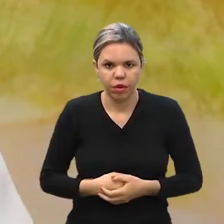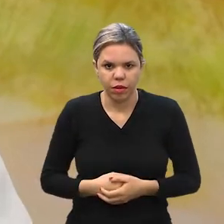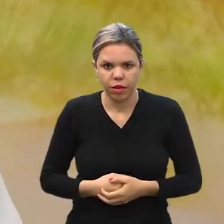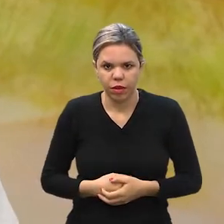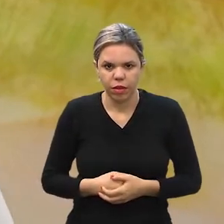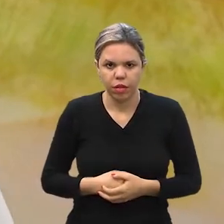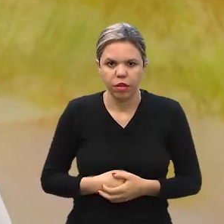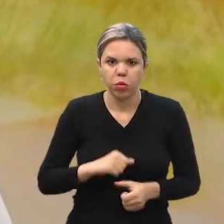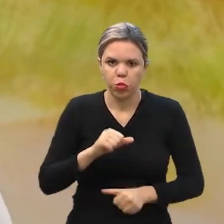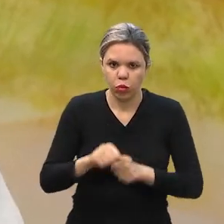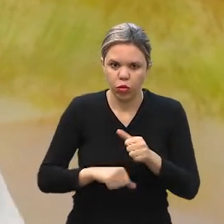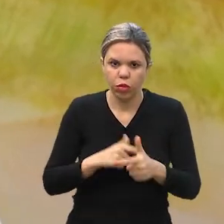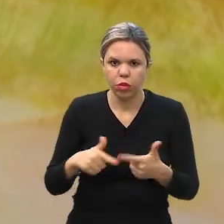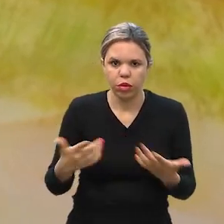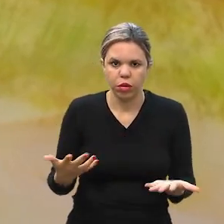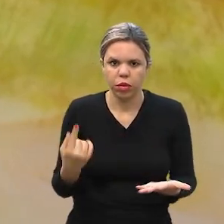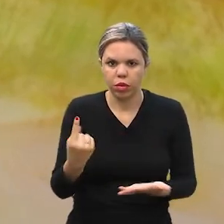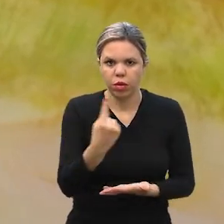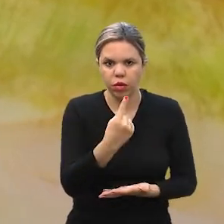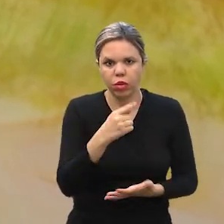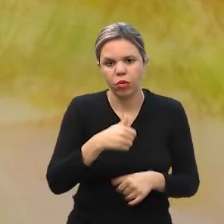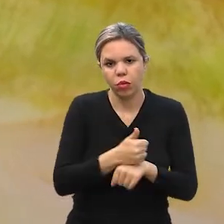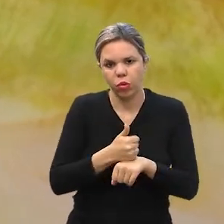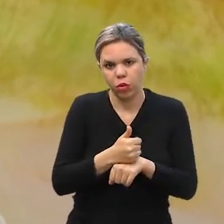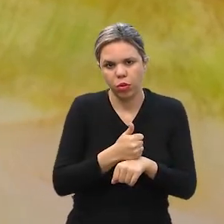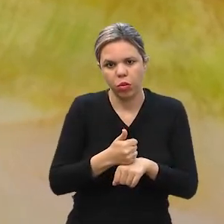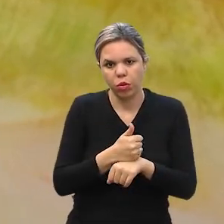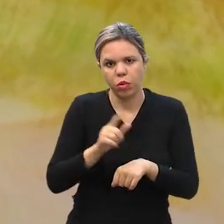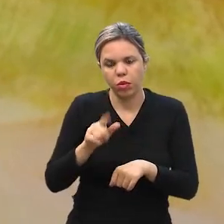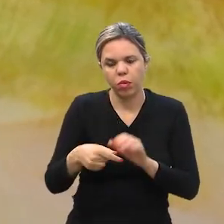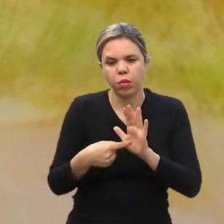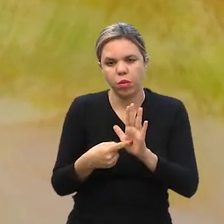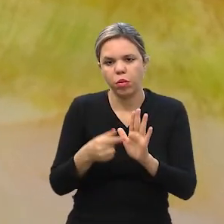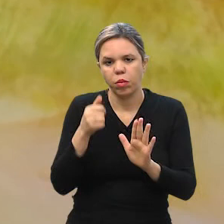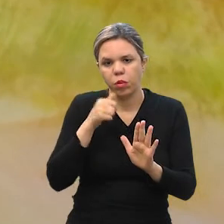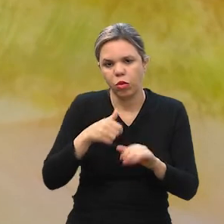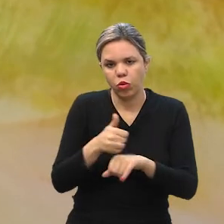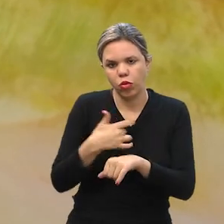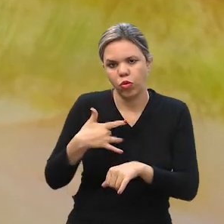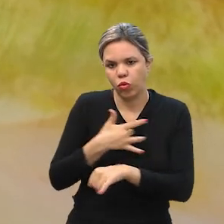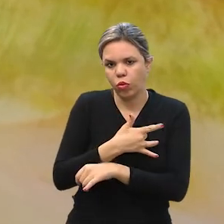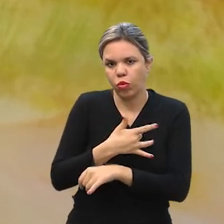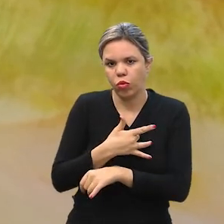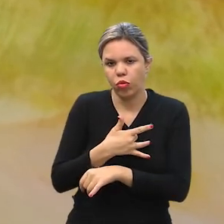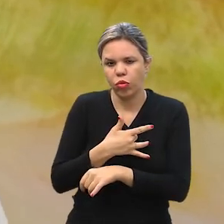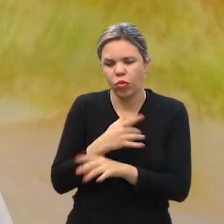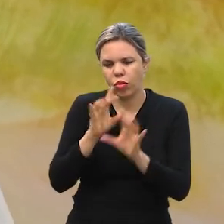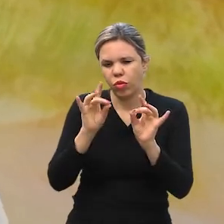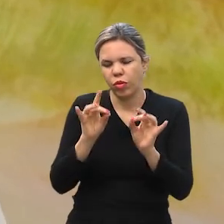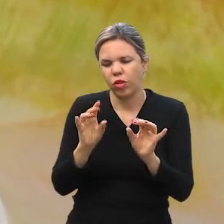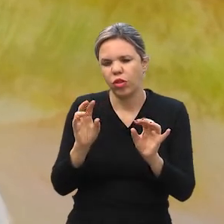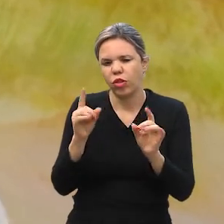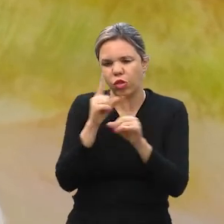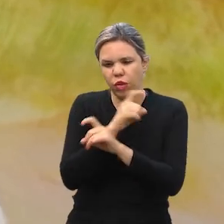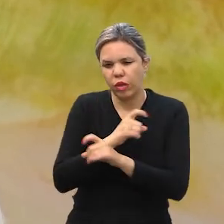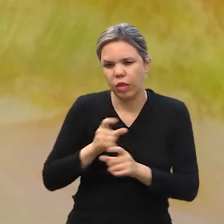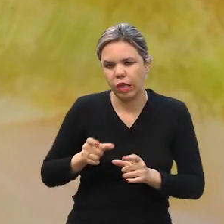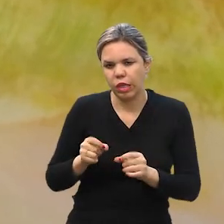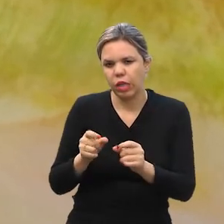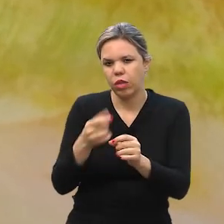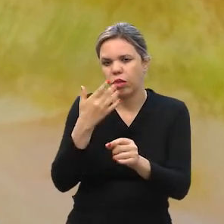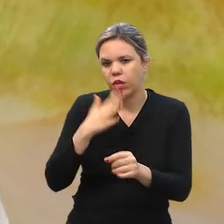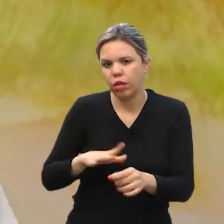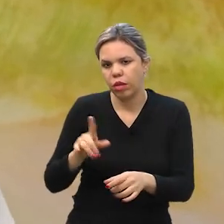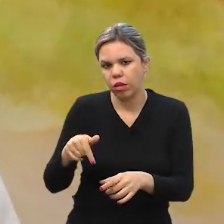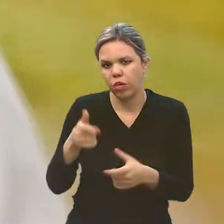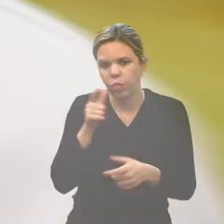se mudar a situação. Cada um na sua área. Ela demonstra como numa área da saúde, numa área tão delicada que é o câncer infantil, o que